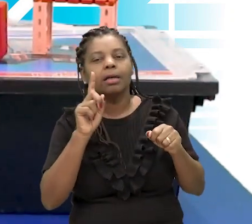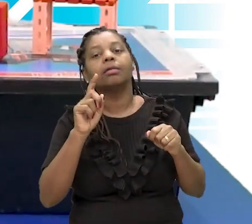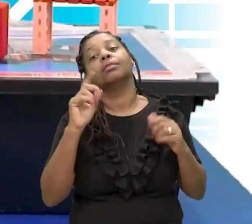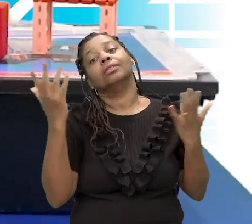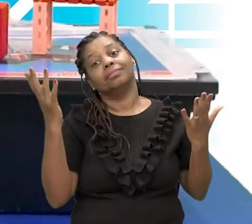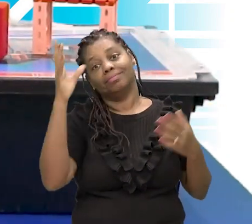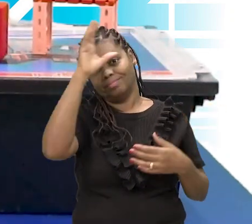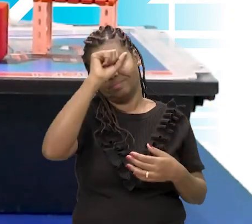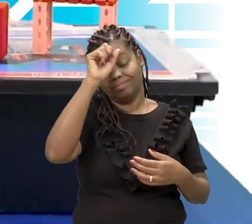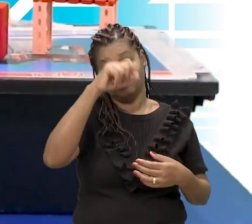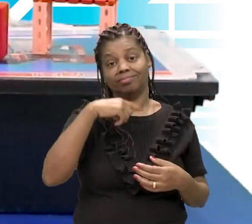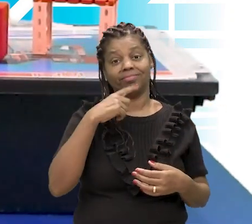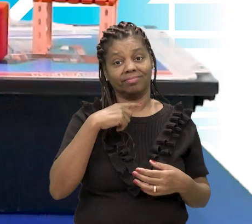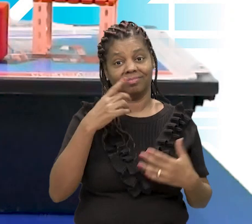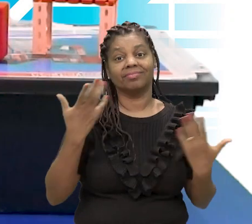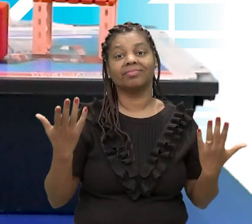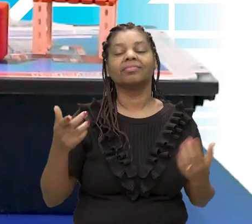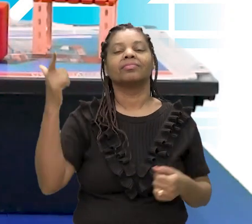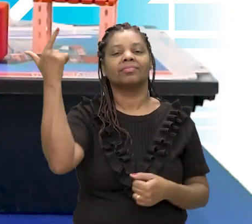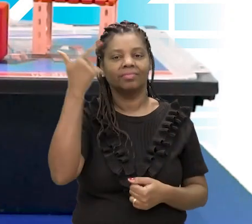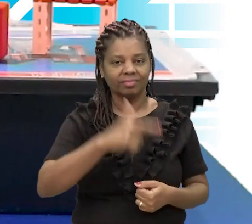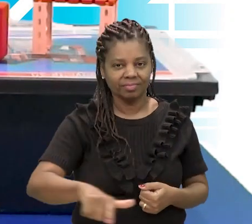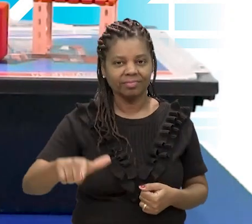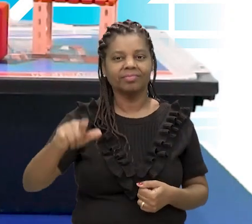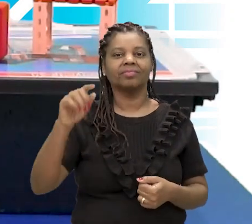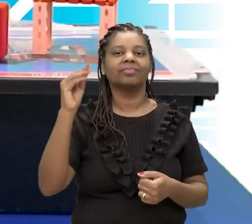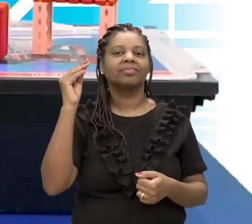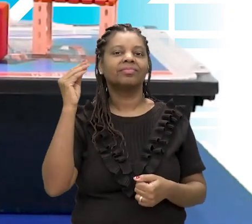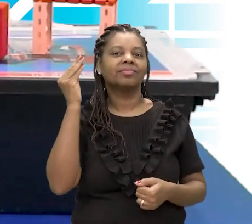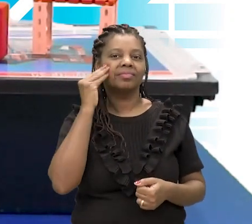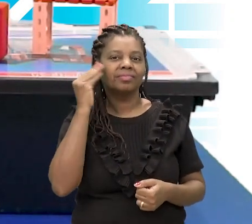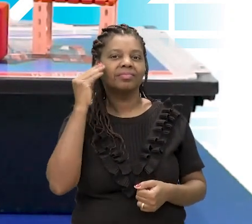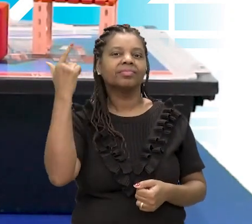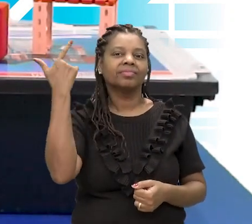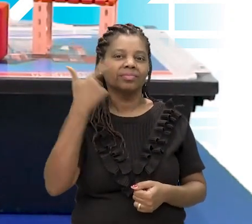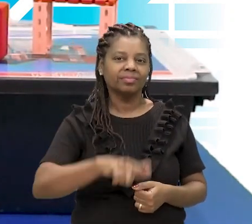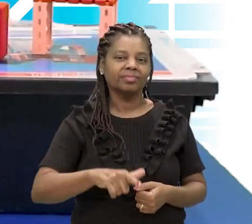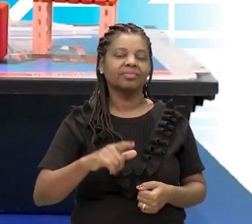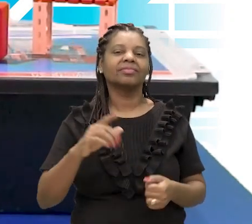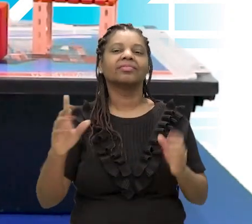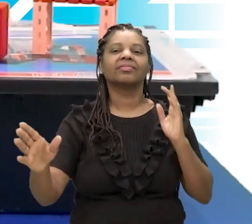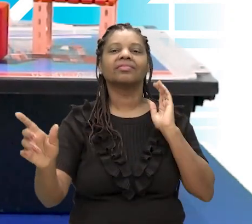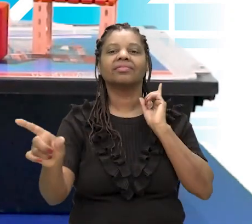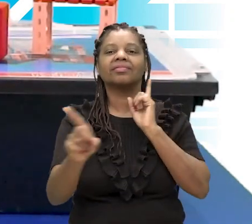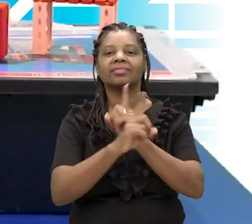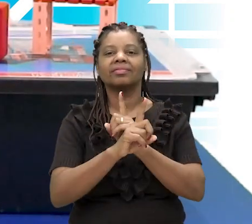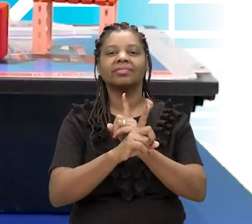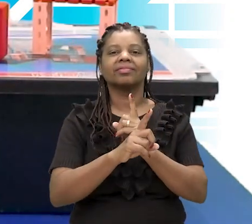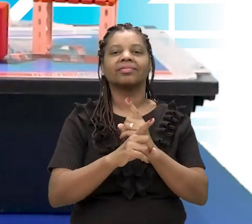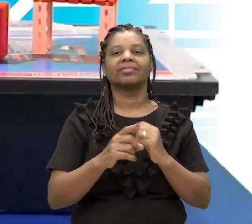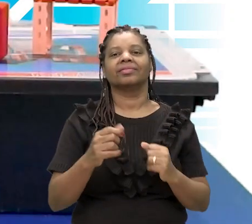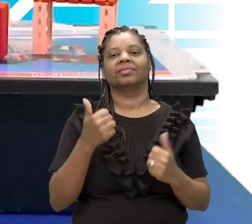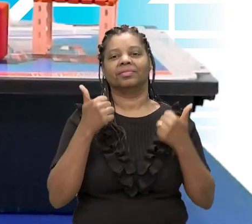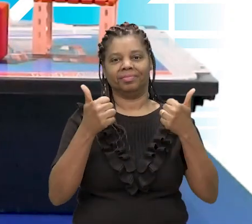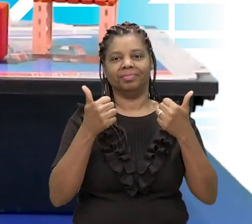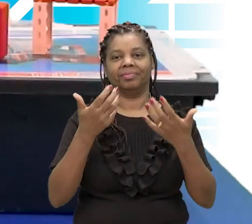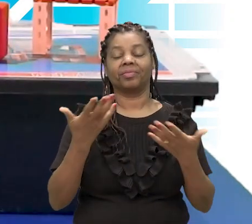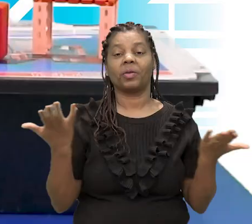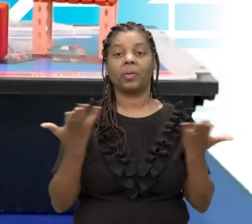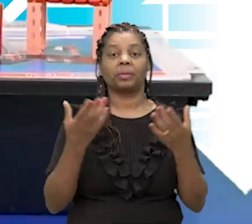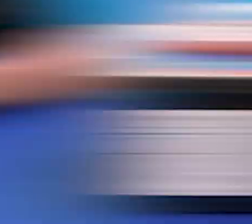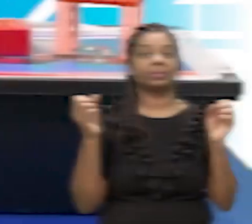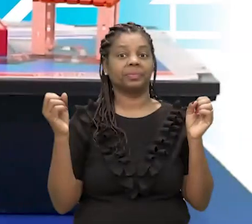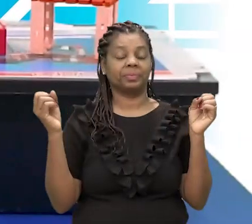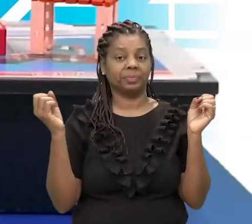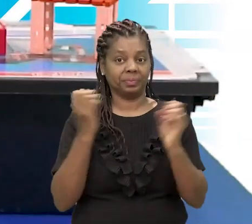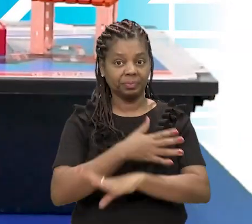vai dar certo. E se não der certo, está ótimo, você aprendeu. Repita o processo, tente de outra maneira até alcançar o objetivo que você